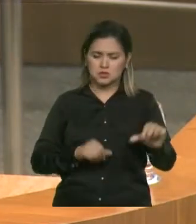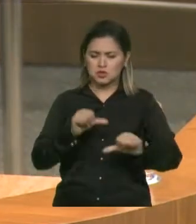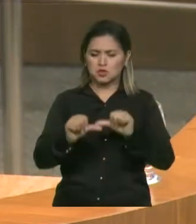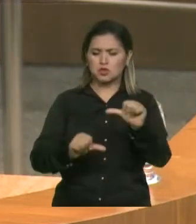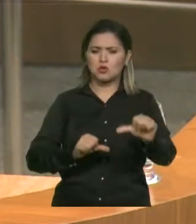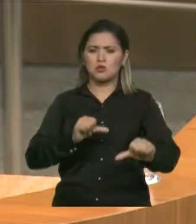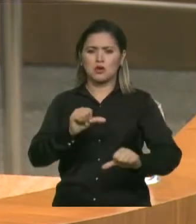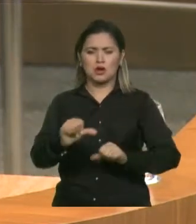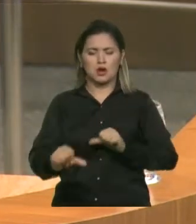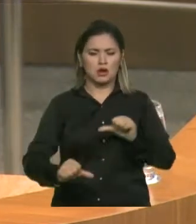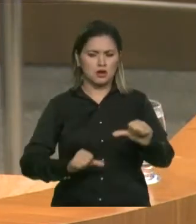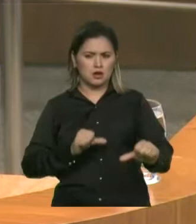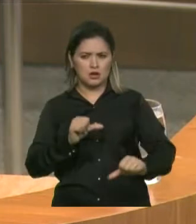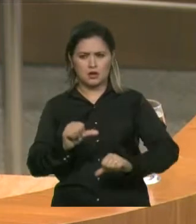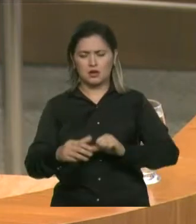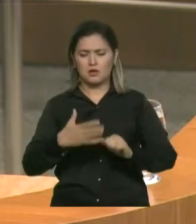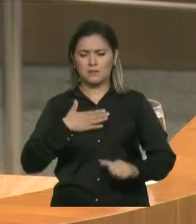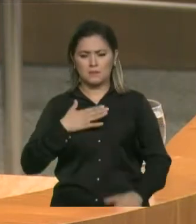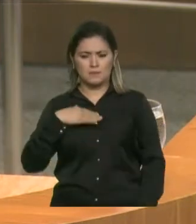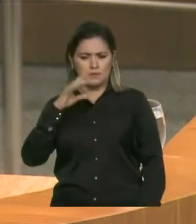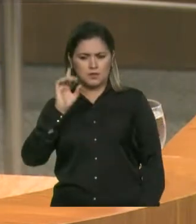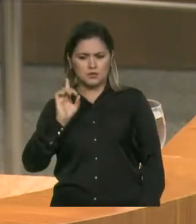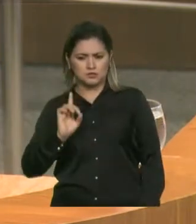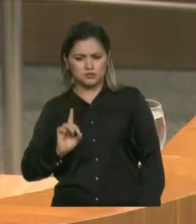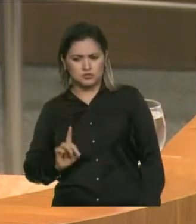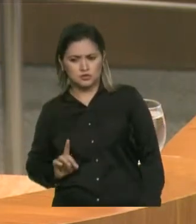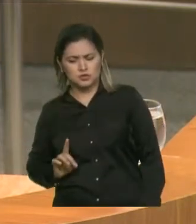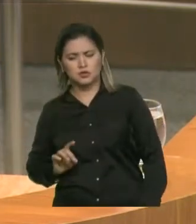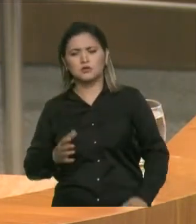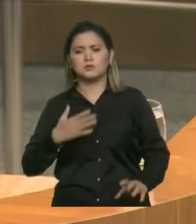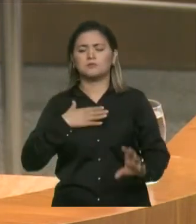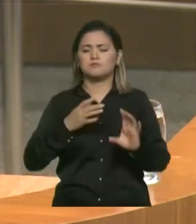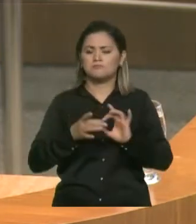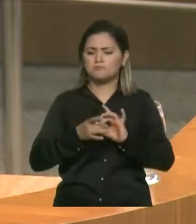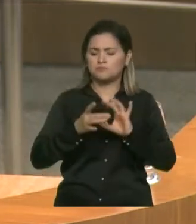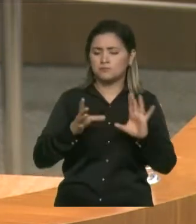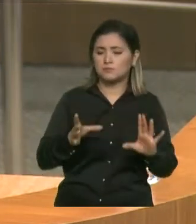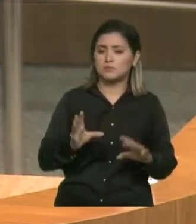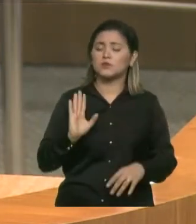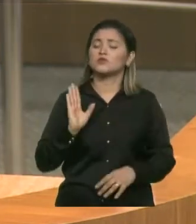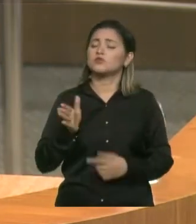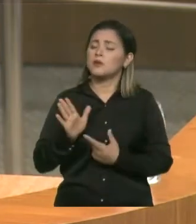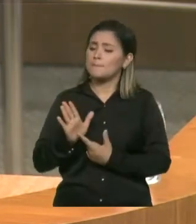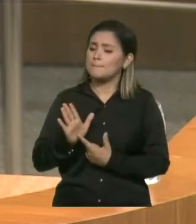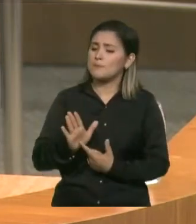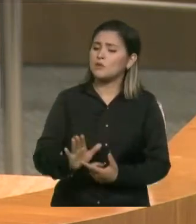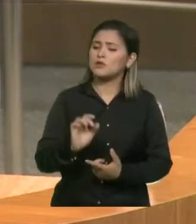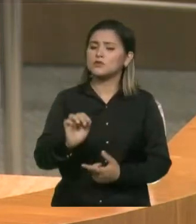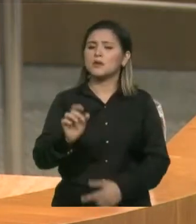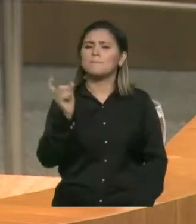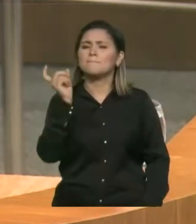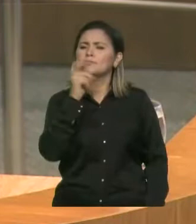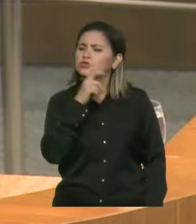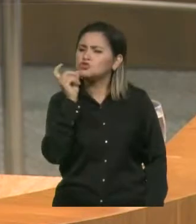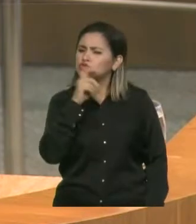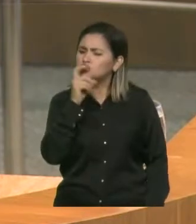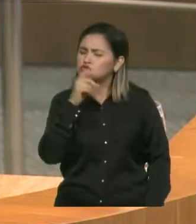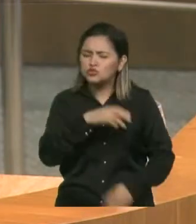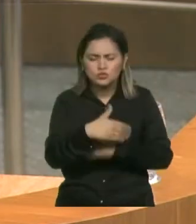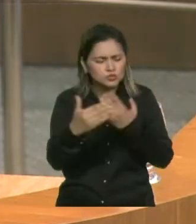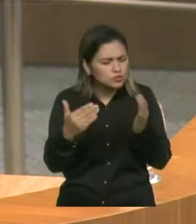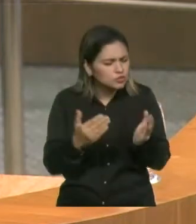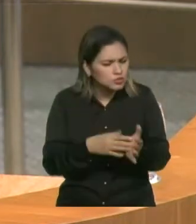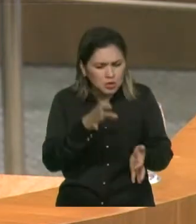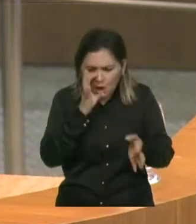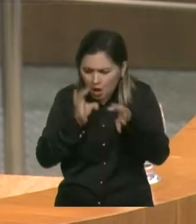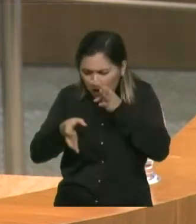liberdade. Já demonstrei que são falsas as acusações que me fizeram. São eles e